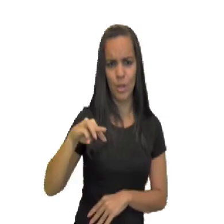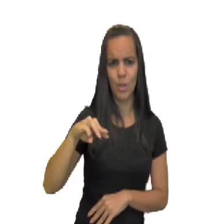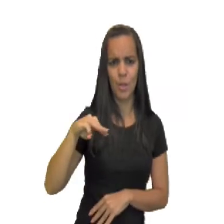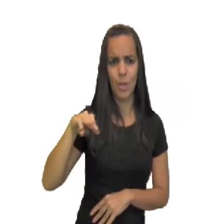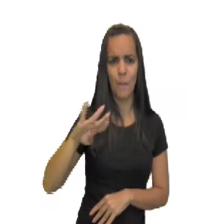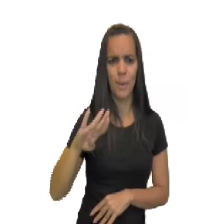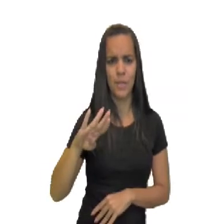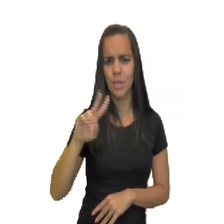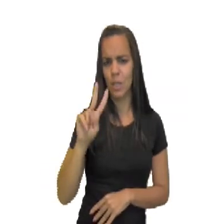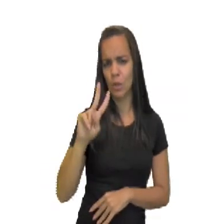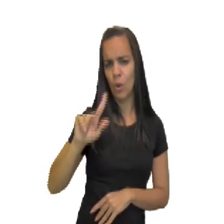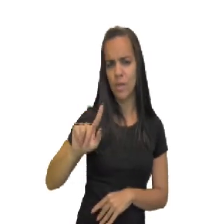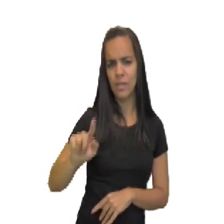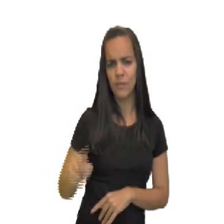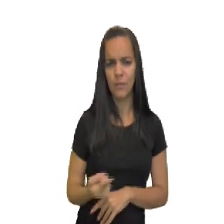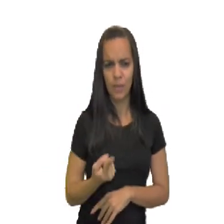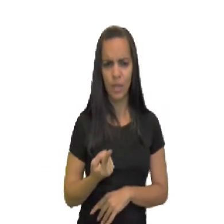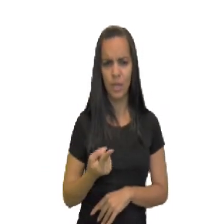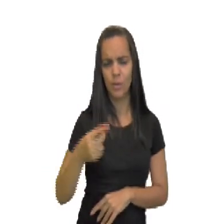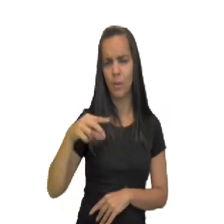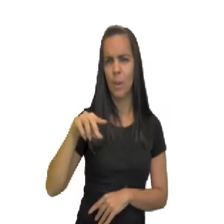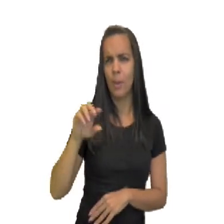os 2,5 milhões